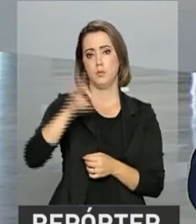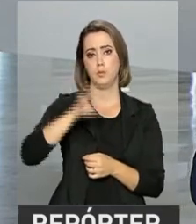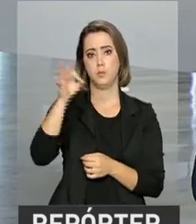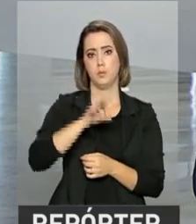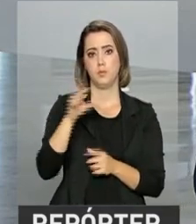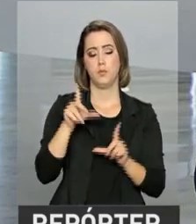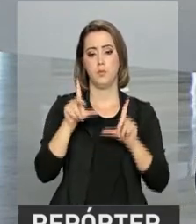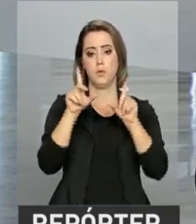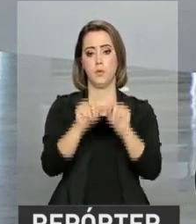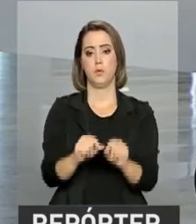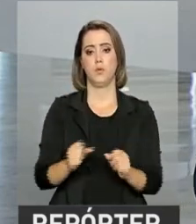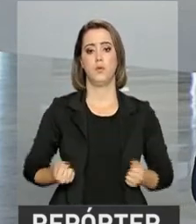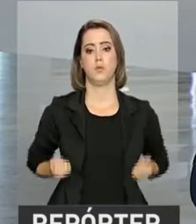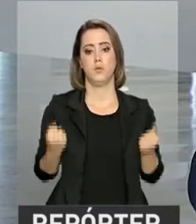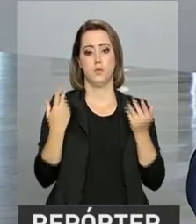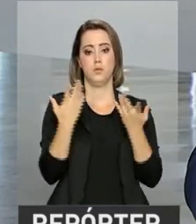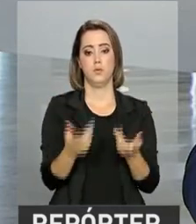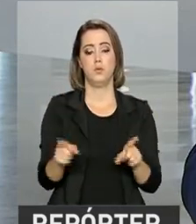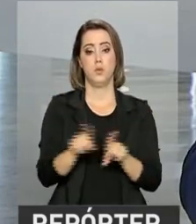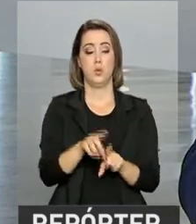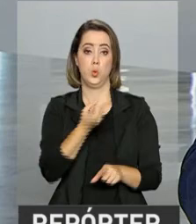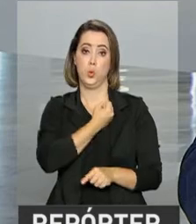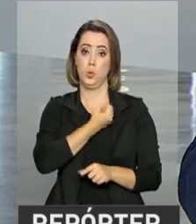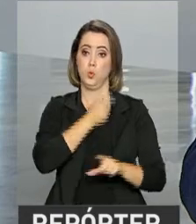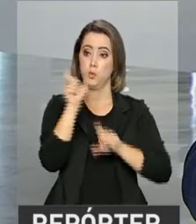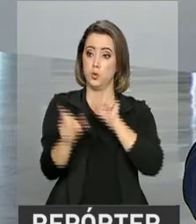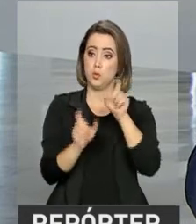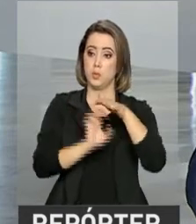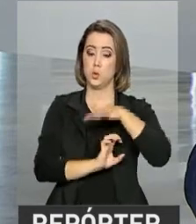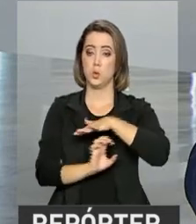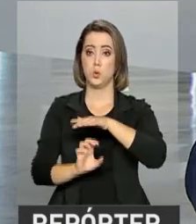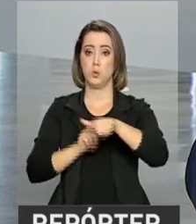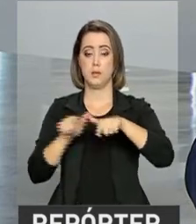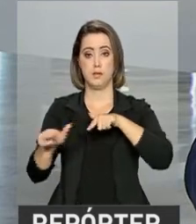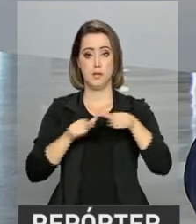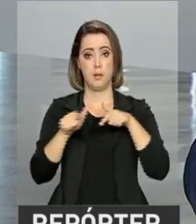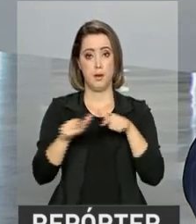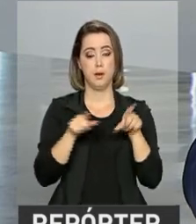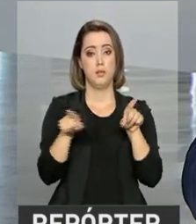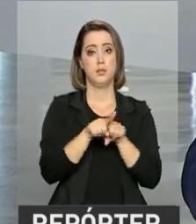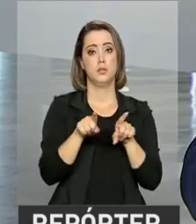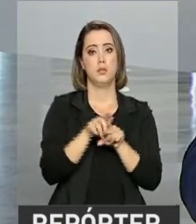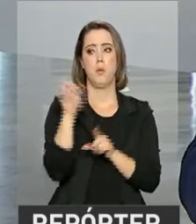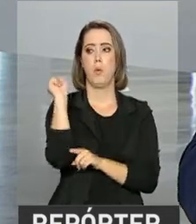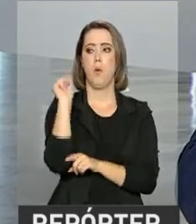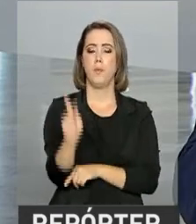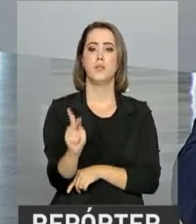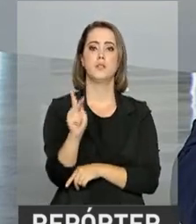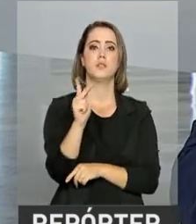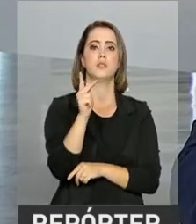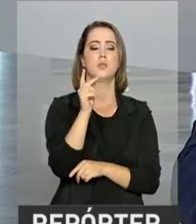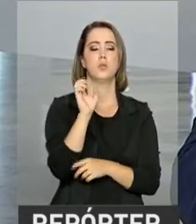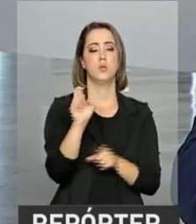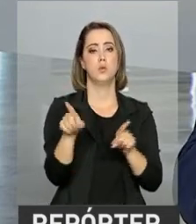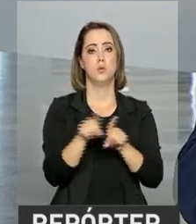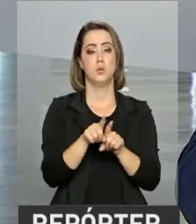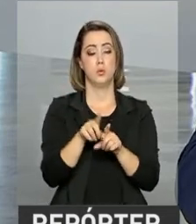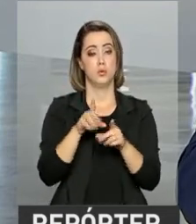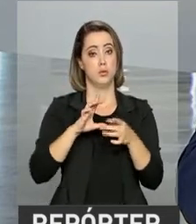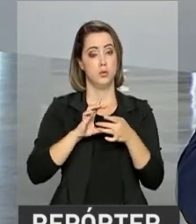a redução de despesas e do número de funcionários empregados com plano de aposentadoria voluntária